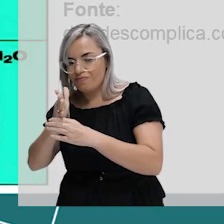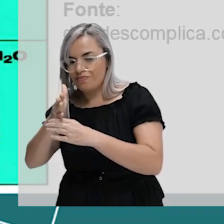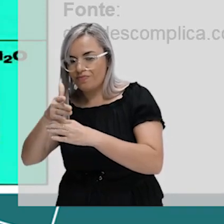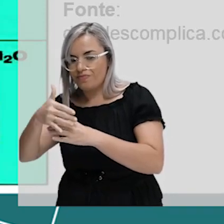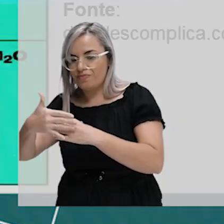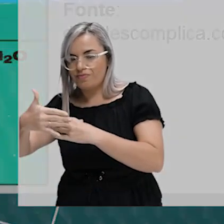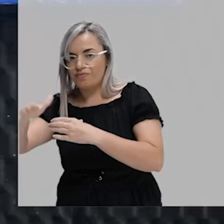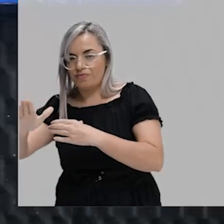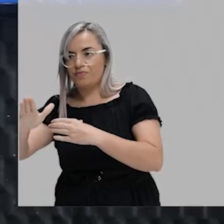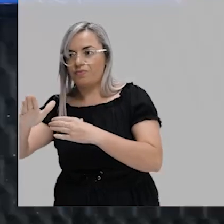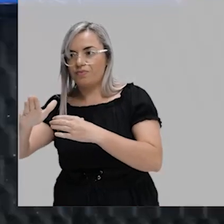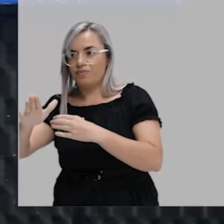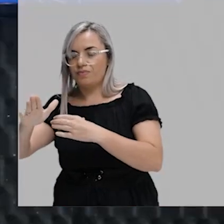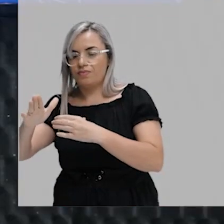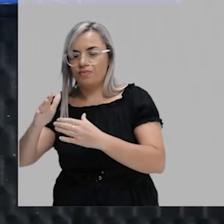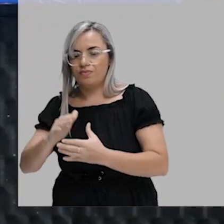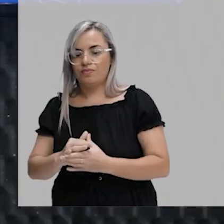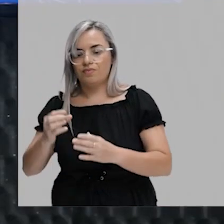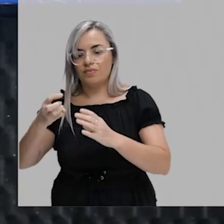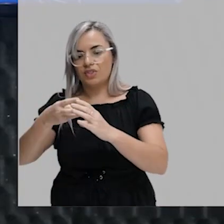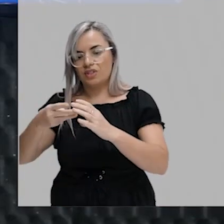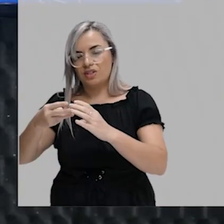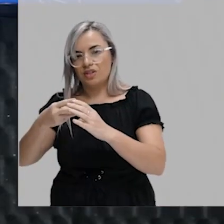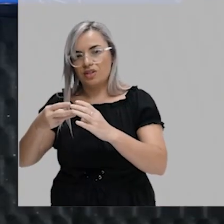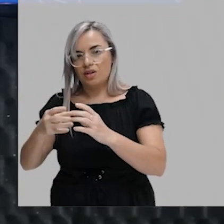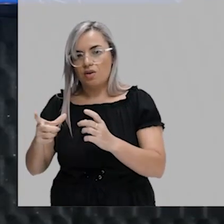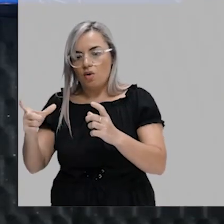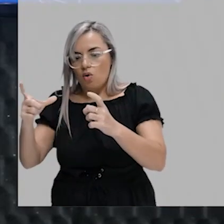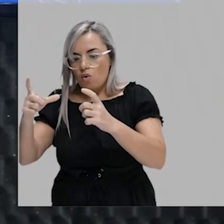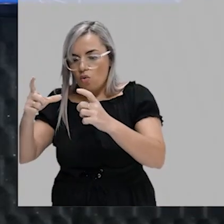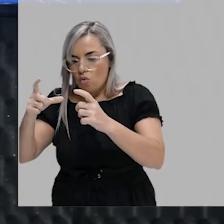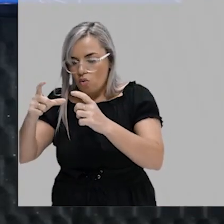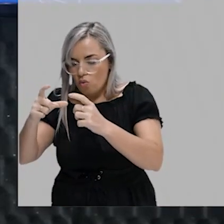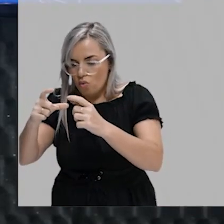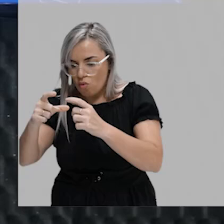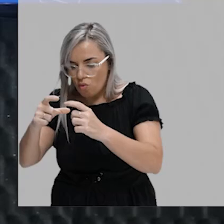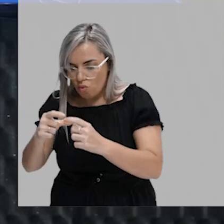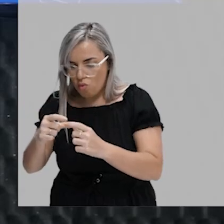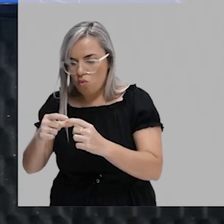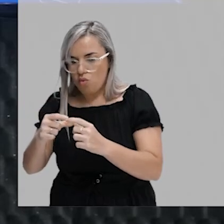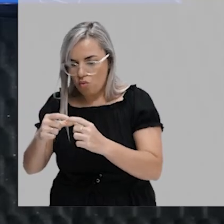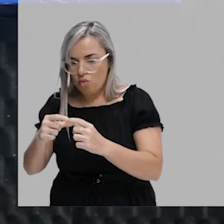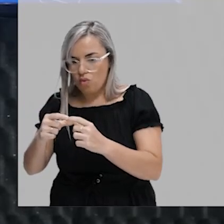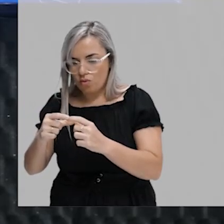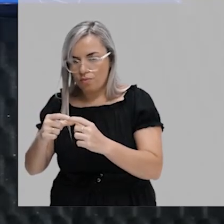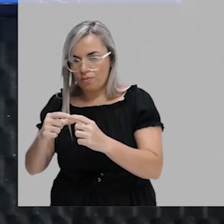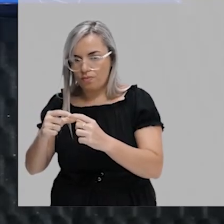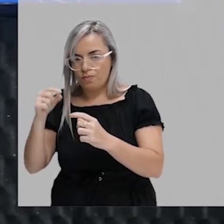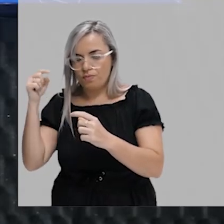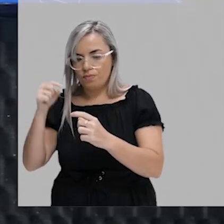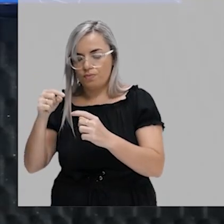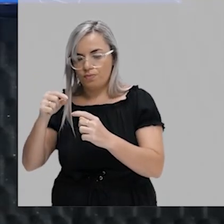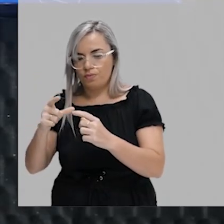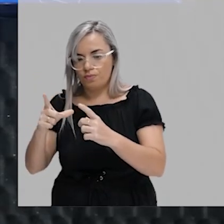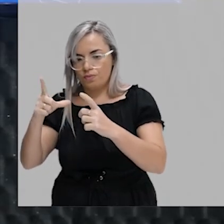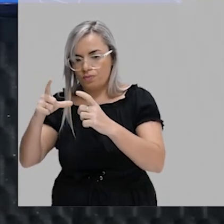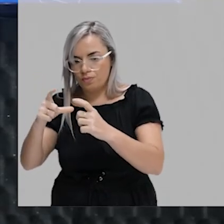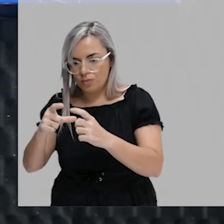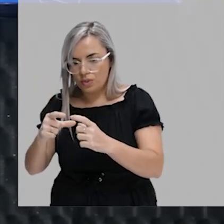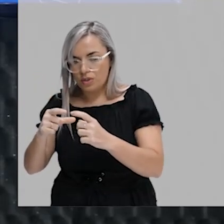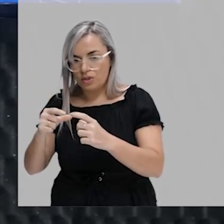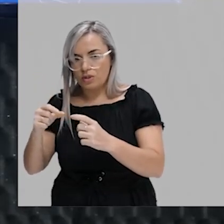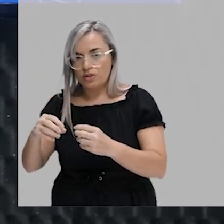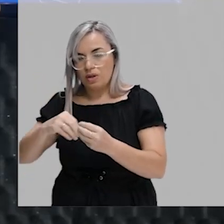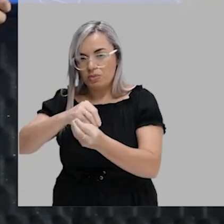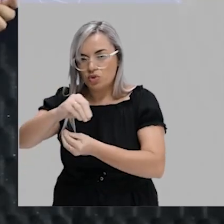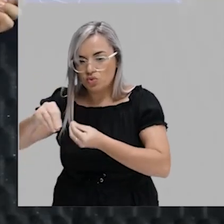que fora. Então, essa célula vai ficar murcha, se eu colocar uma hemácia numa solução hipertônica.